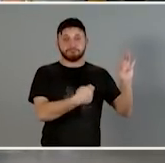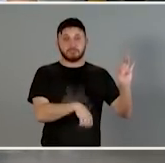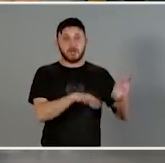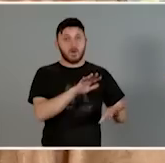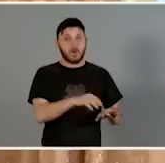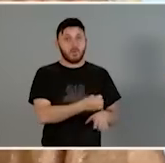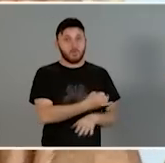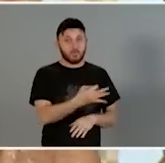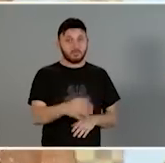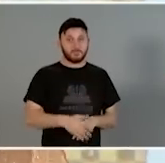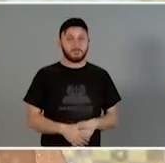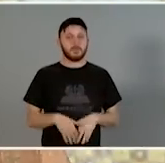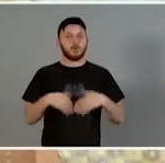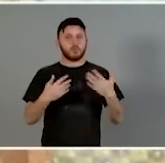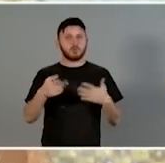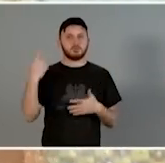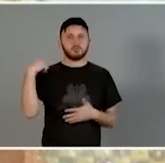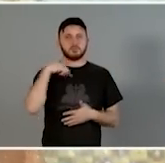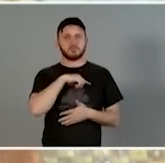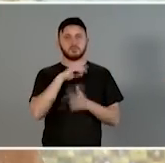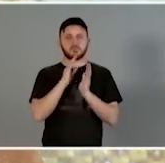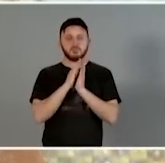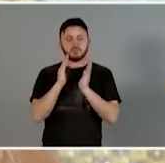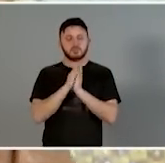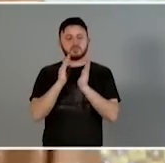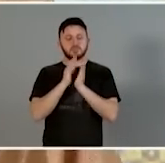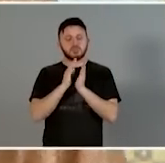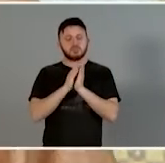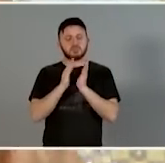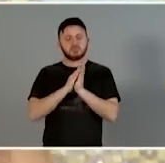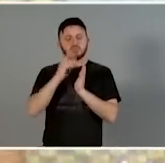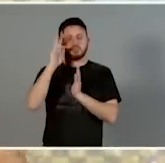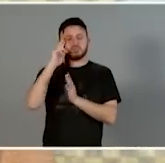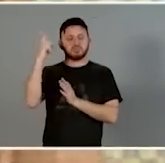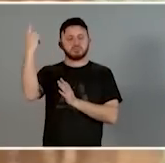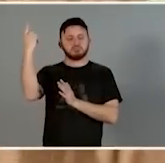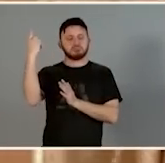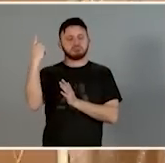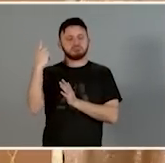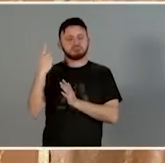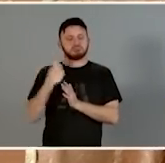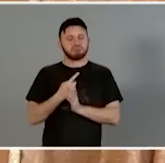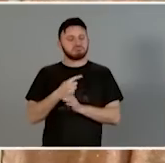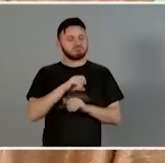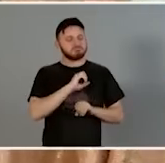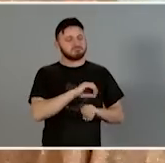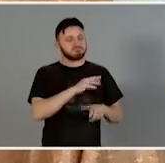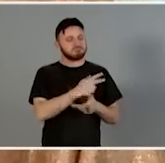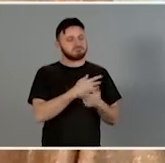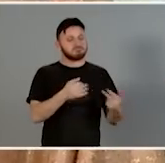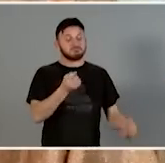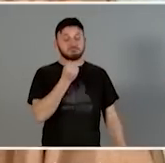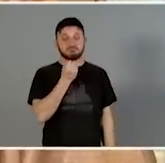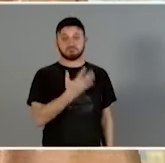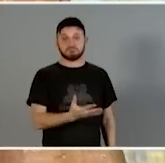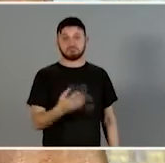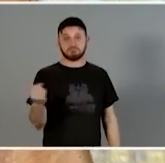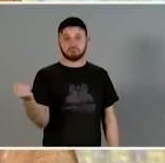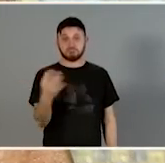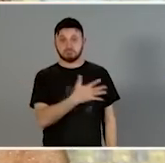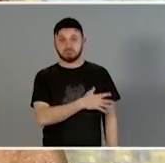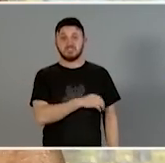Quando a gente se coloca em oração, o Senhor tem que suscitar novas coisas, senão caímos